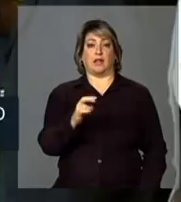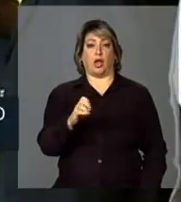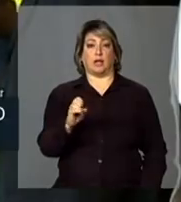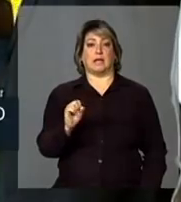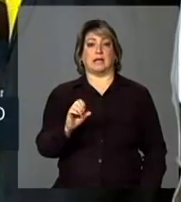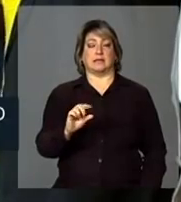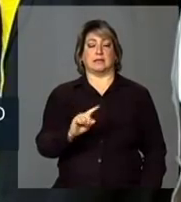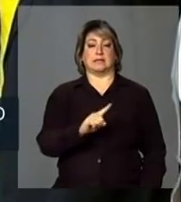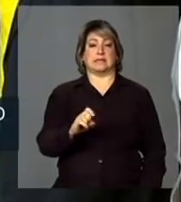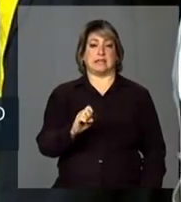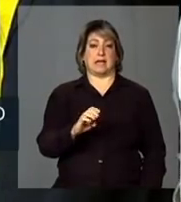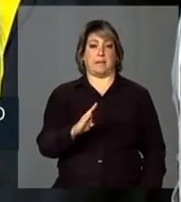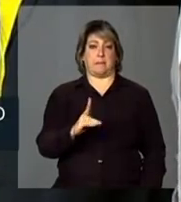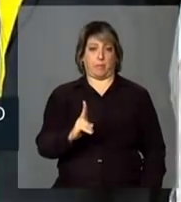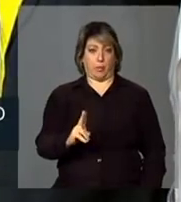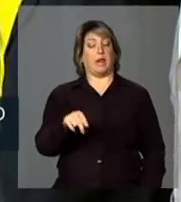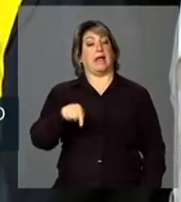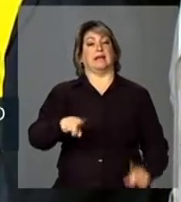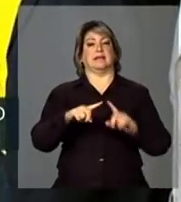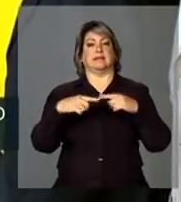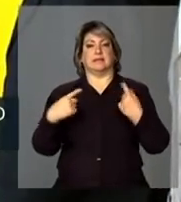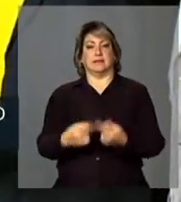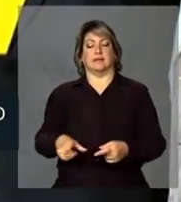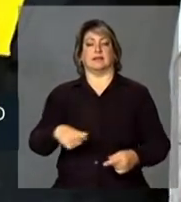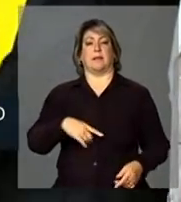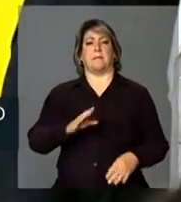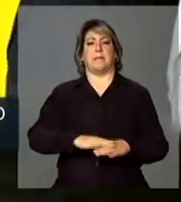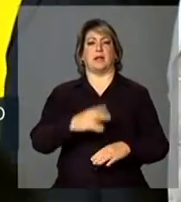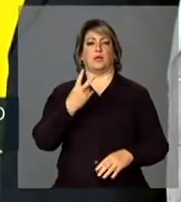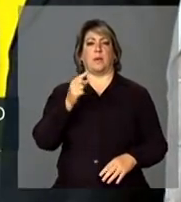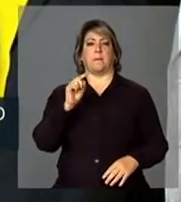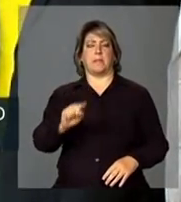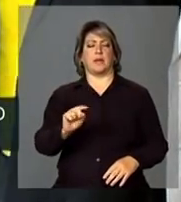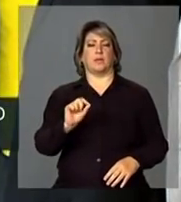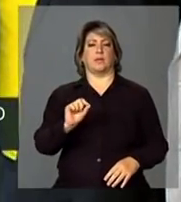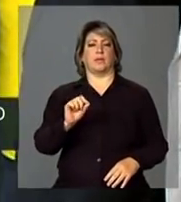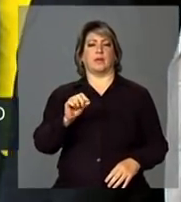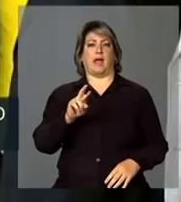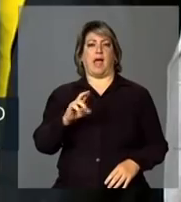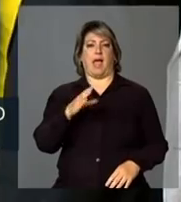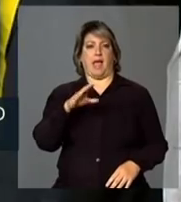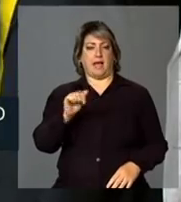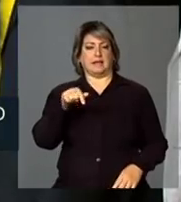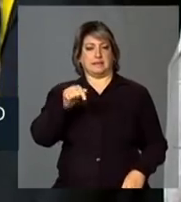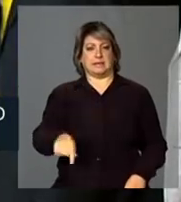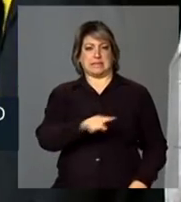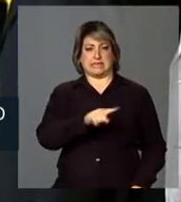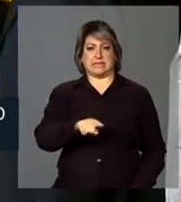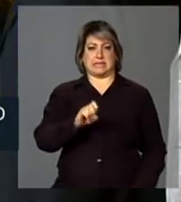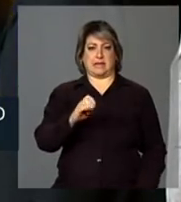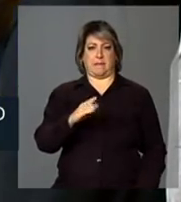neste ano, a exposição reúne mais de 2 mil exemplares das raças zebuínas.